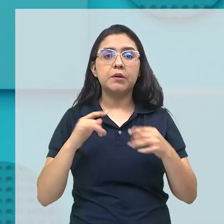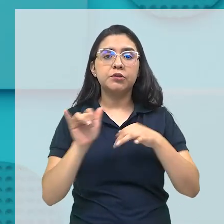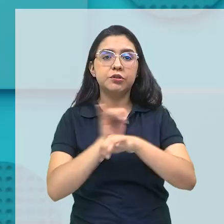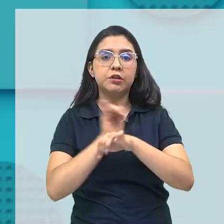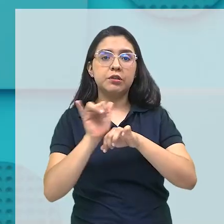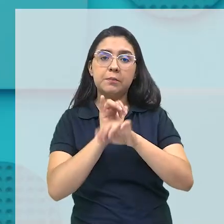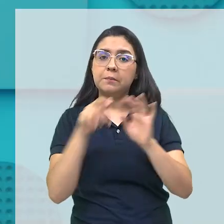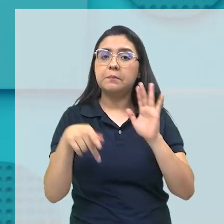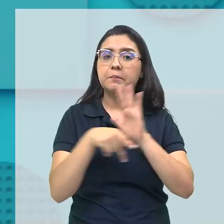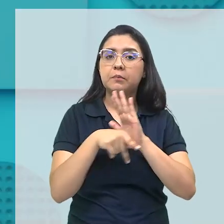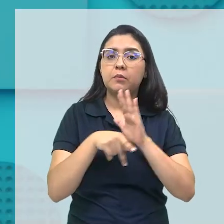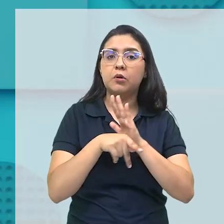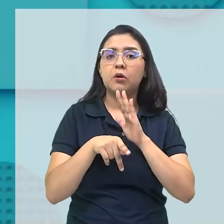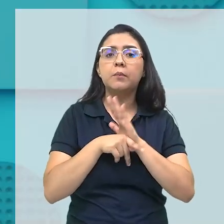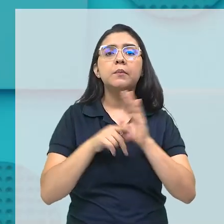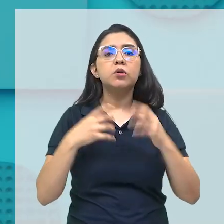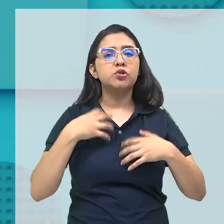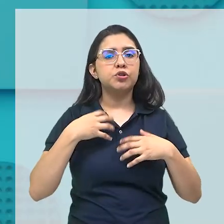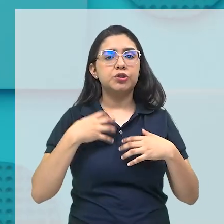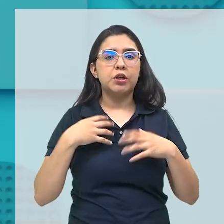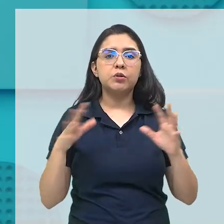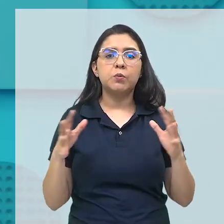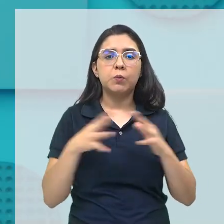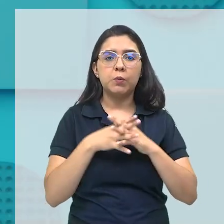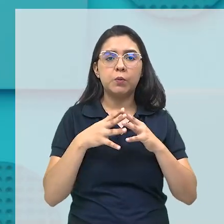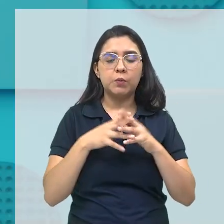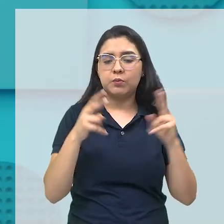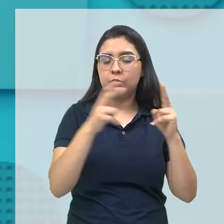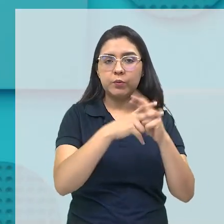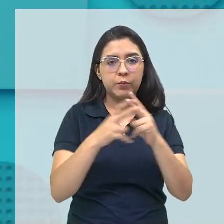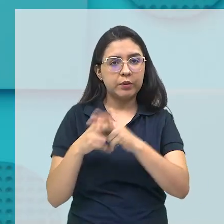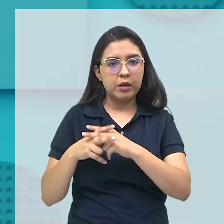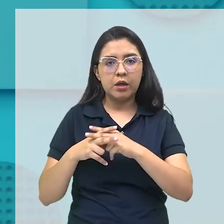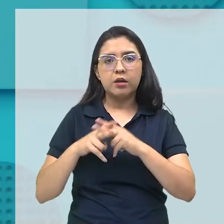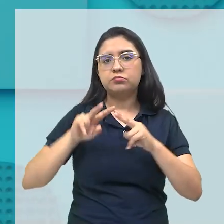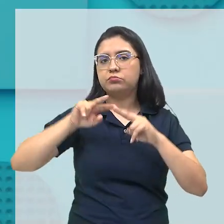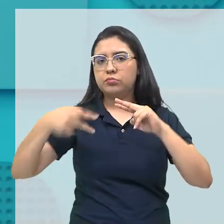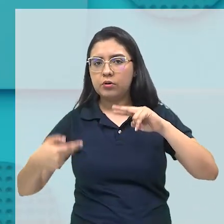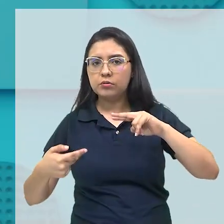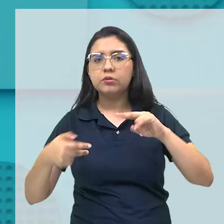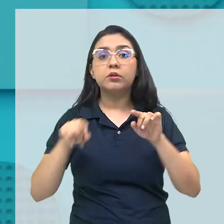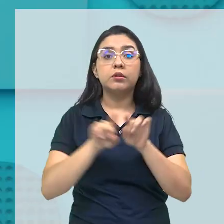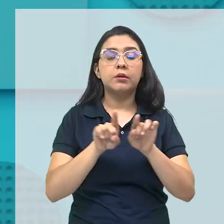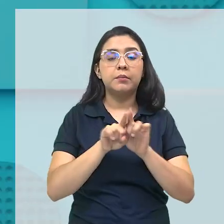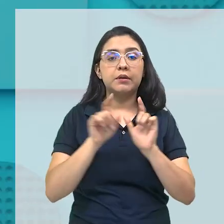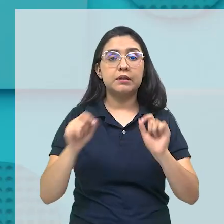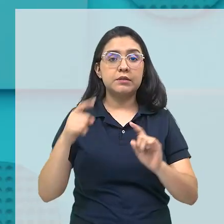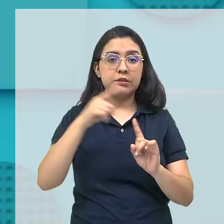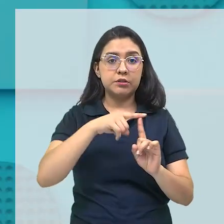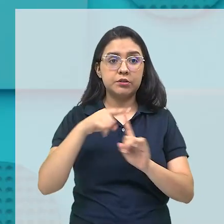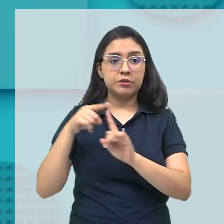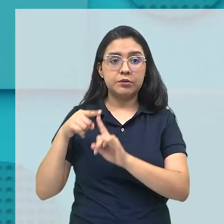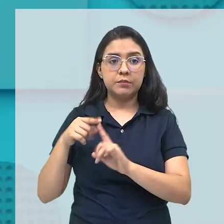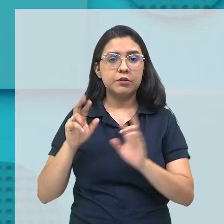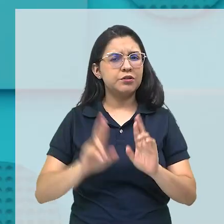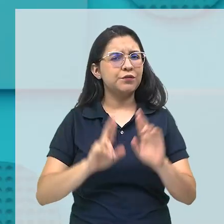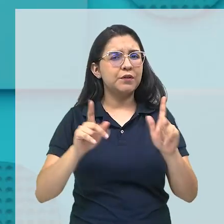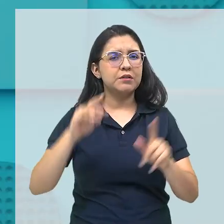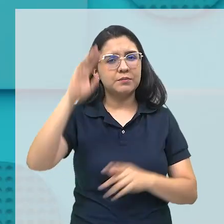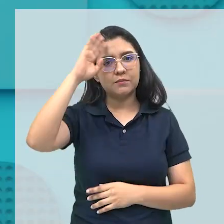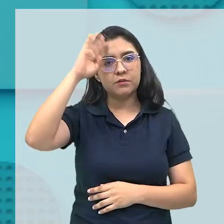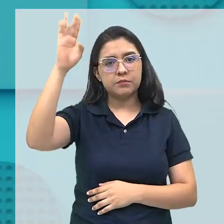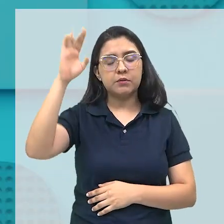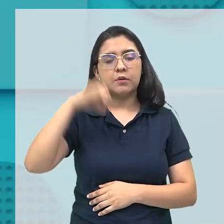forma própria de lutar, de derrubar o oponente. E nesse estilo, a diferença